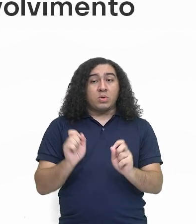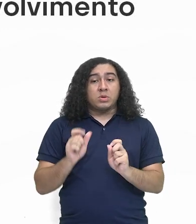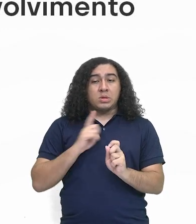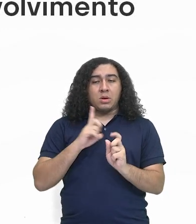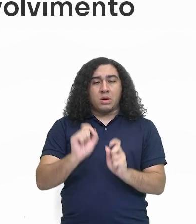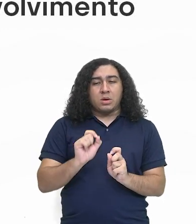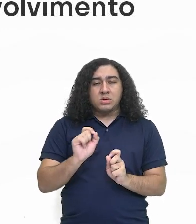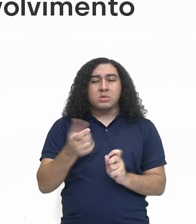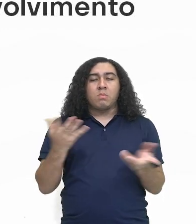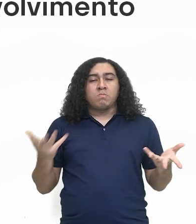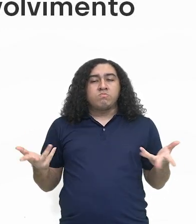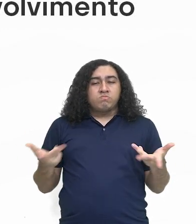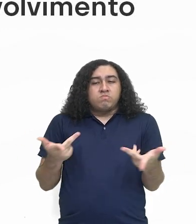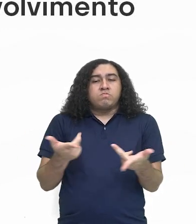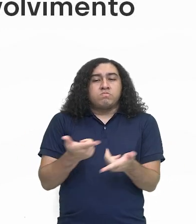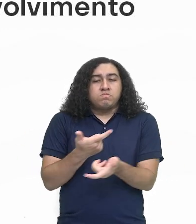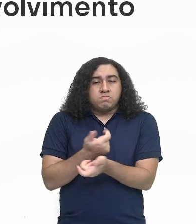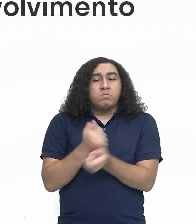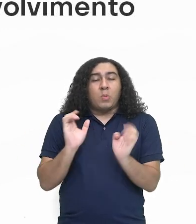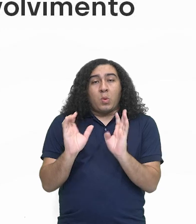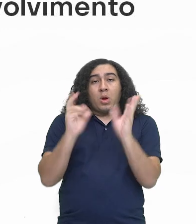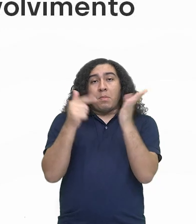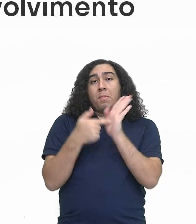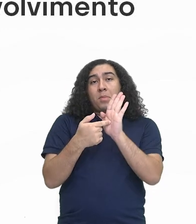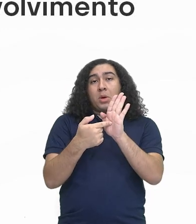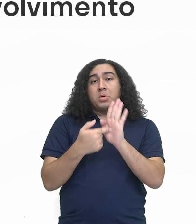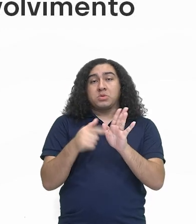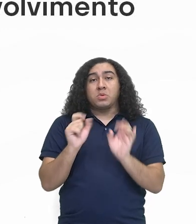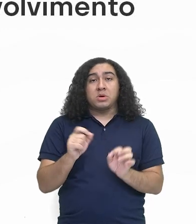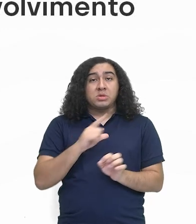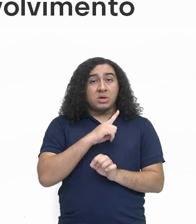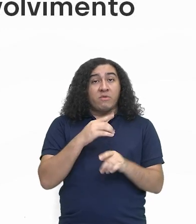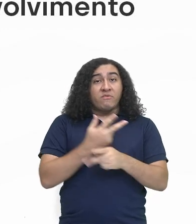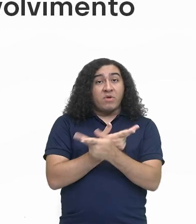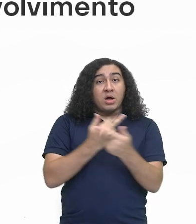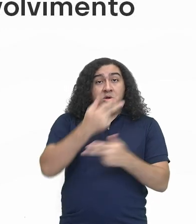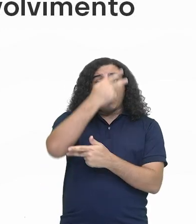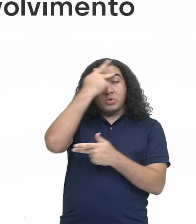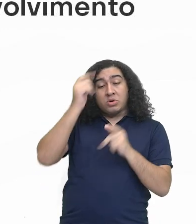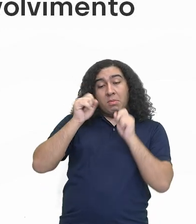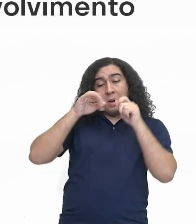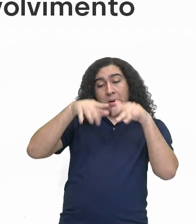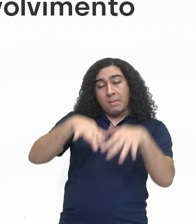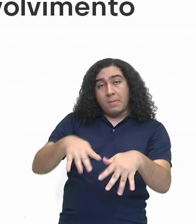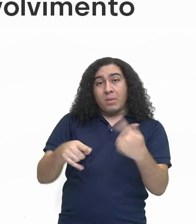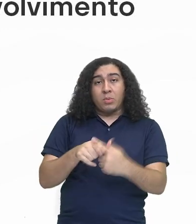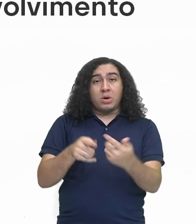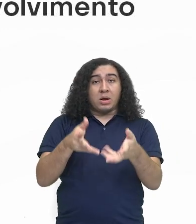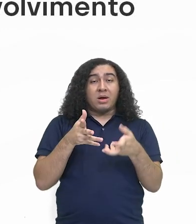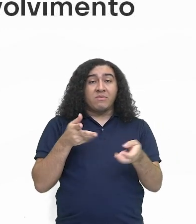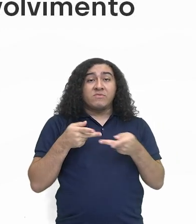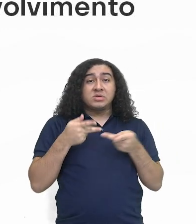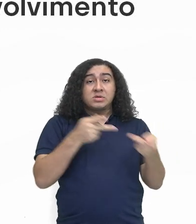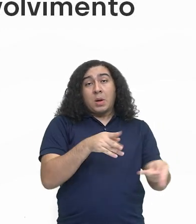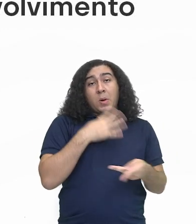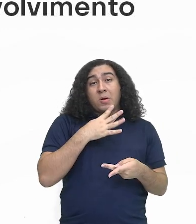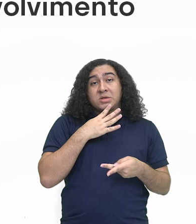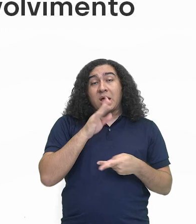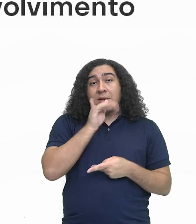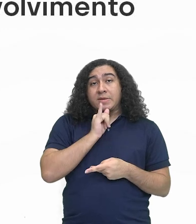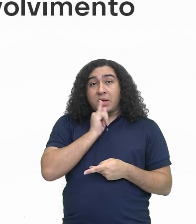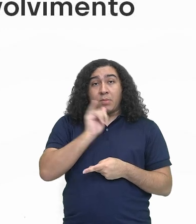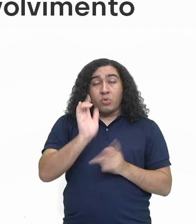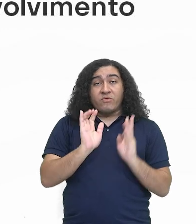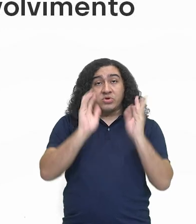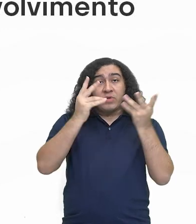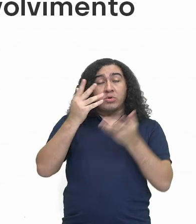com essa grandiosidade vai trazer ali muitas pessoas, como eu citei o exemplo do Festival de Parintins, onde